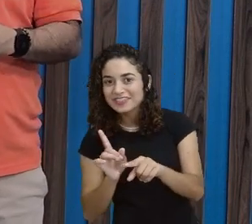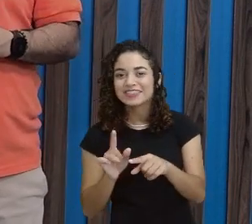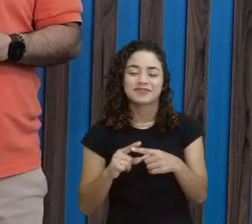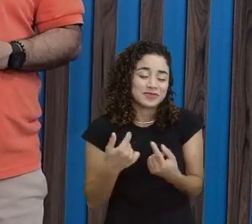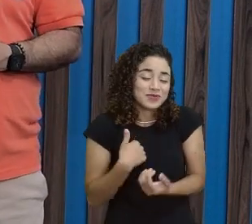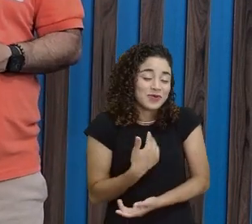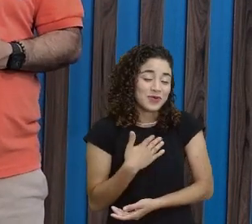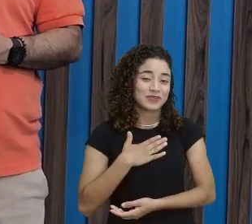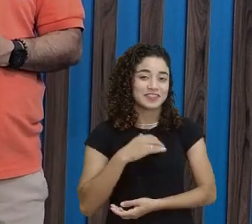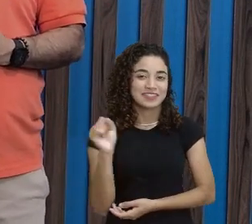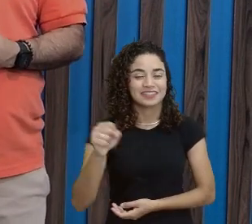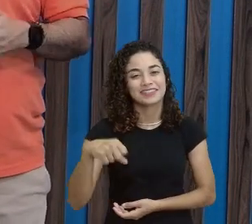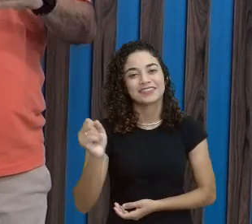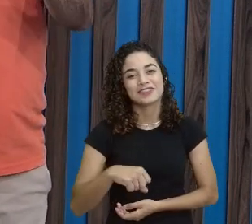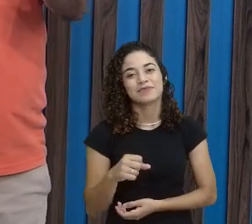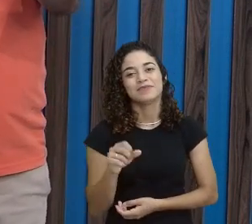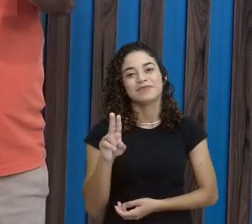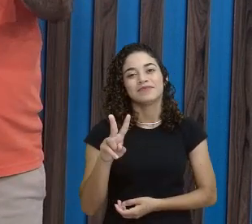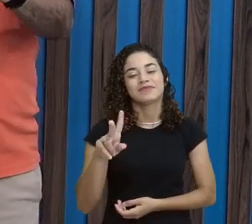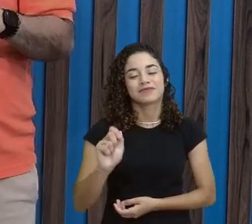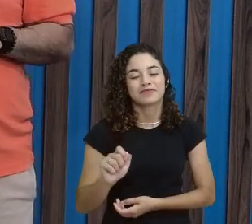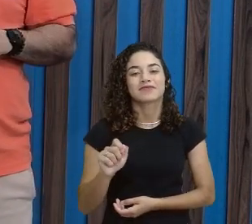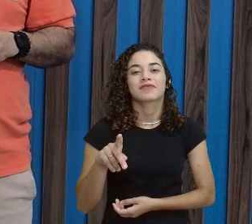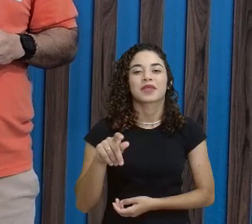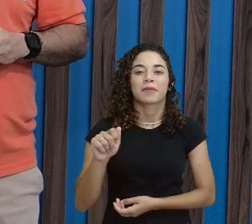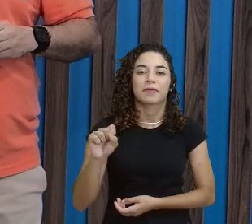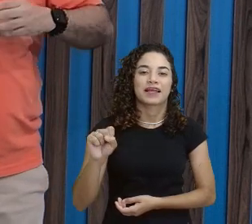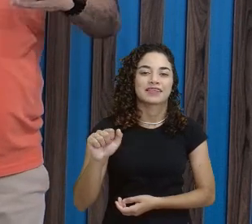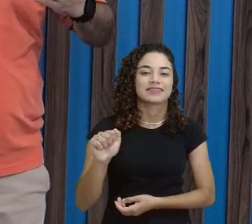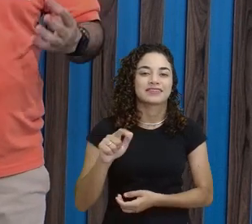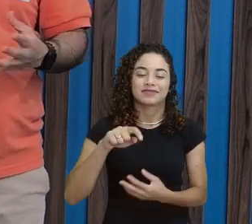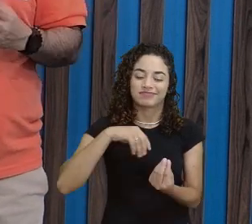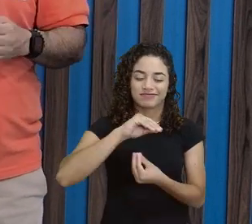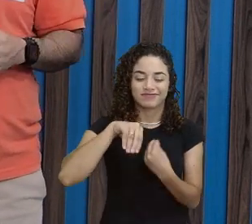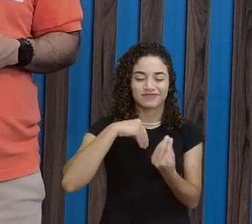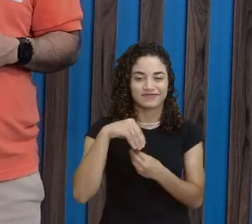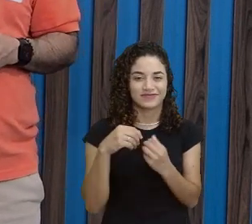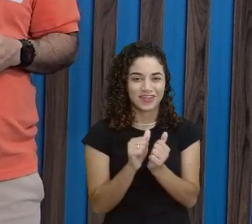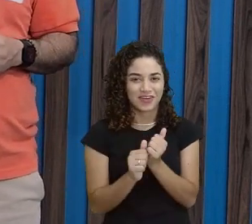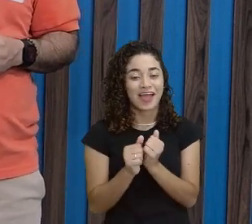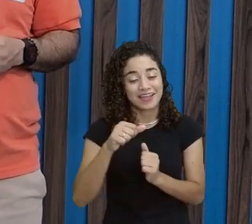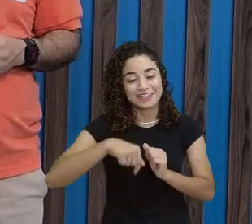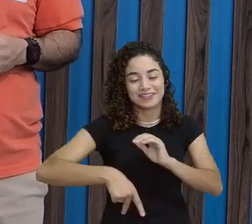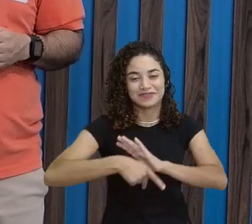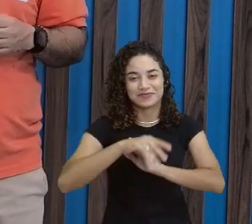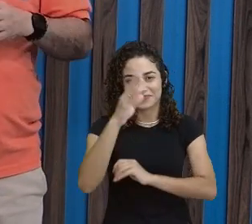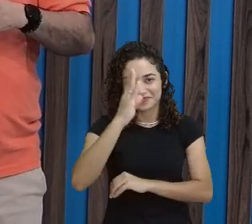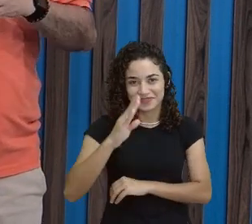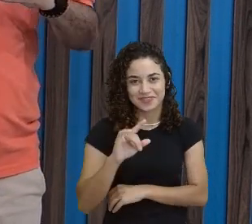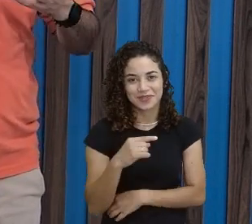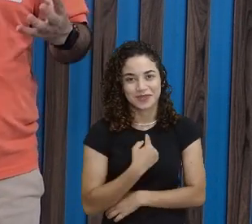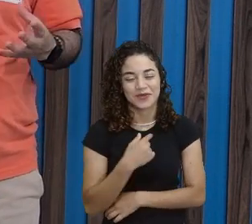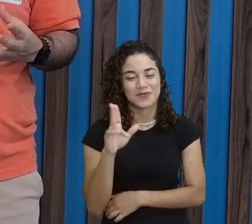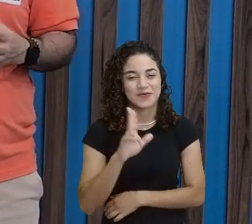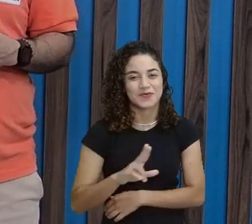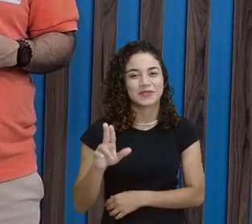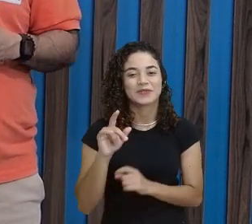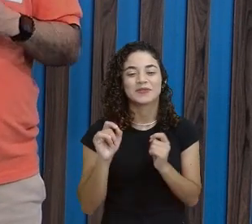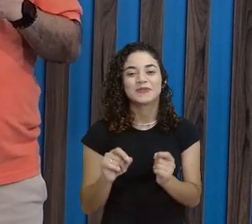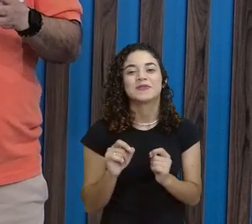Uva passa ali, né? É um momento onde se faz também aqui no Brasil, a gente faz uma